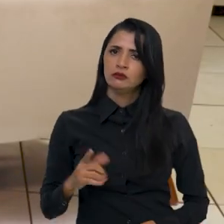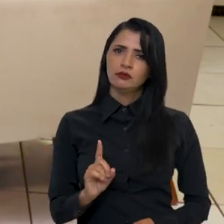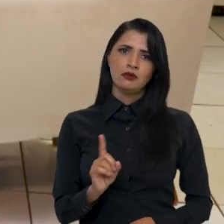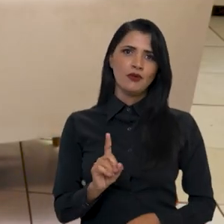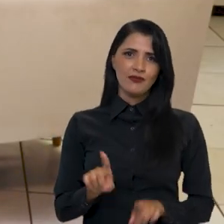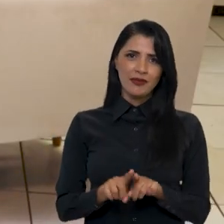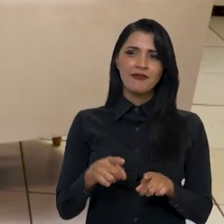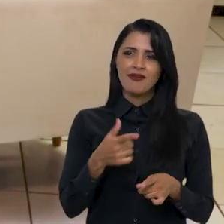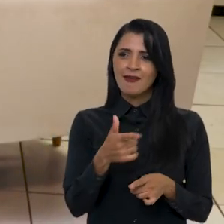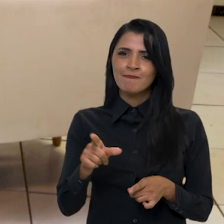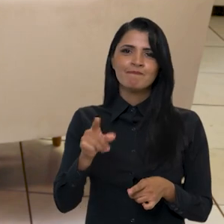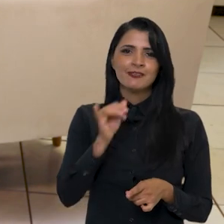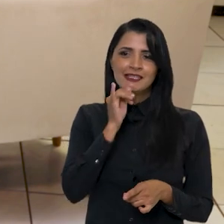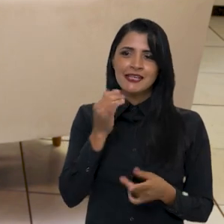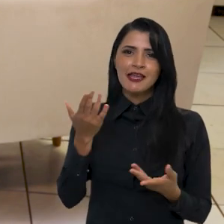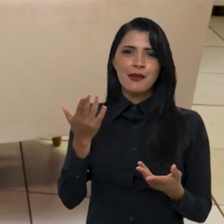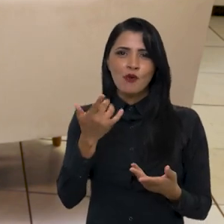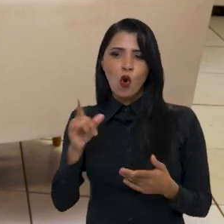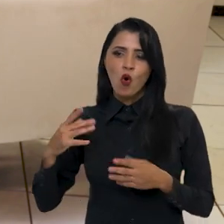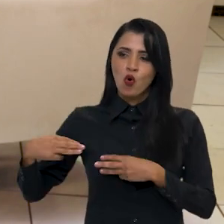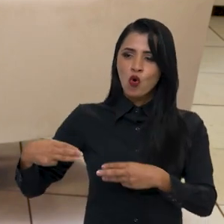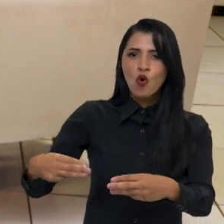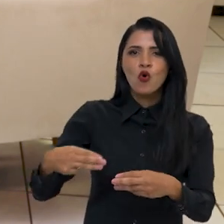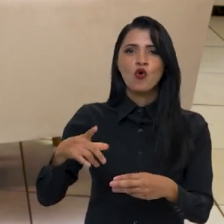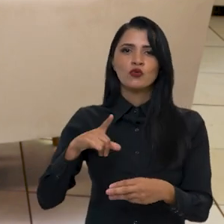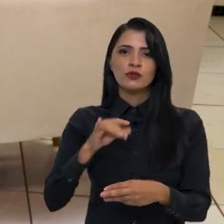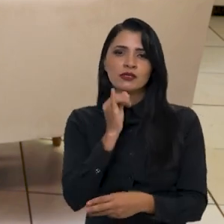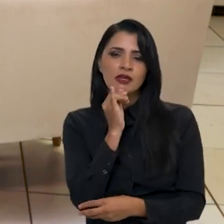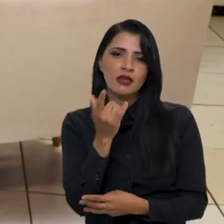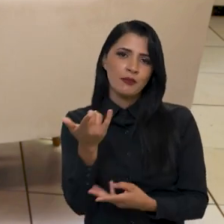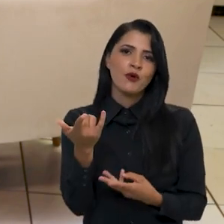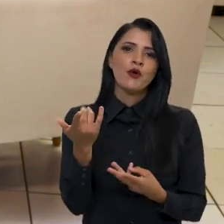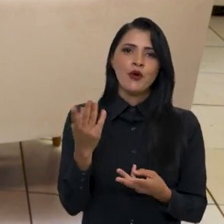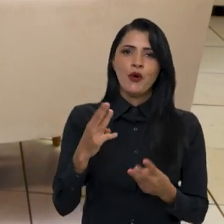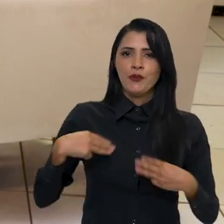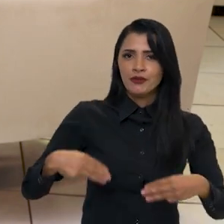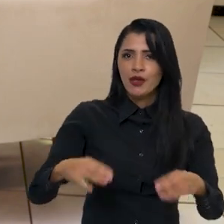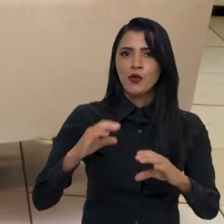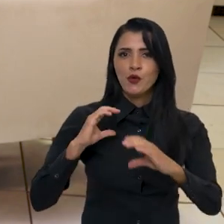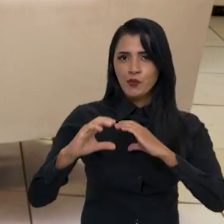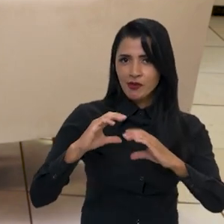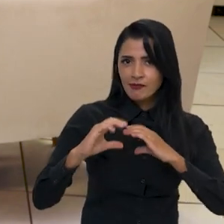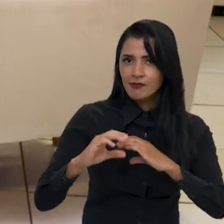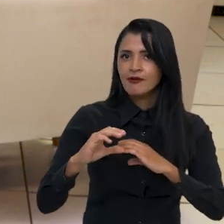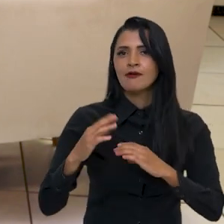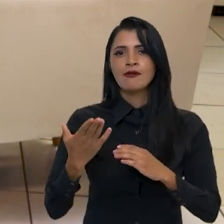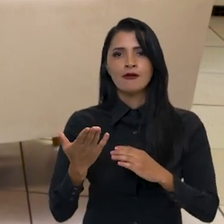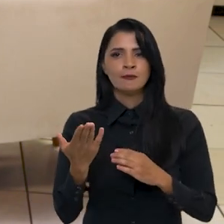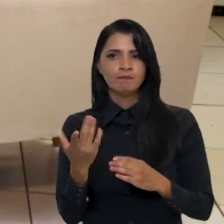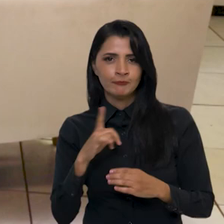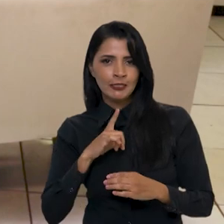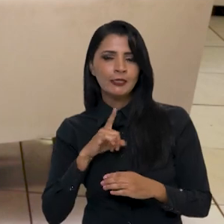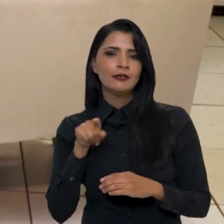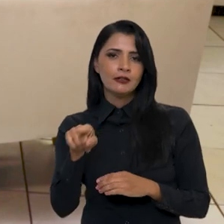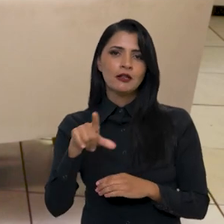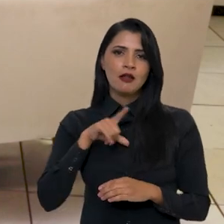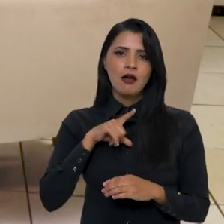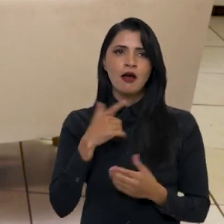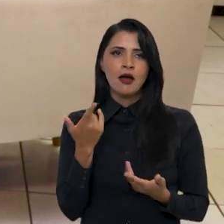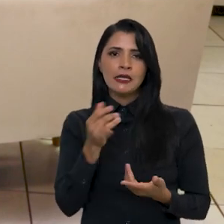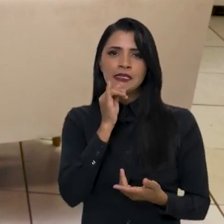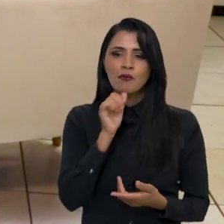Ministério da Saúde, né? Nós temos uma interface com outros ministérios, como por exemplo o Ministério das Comunicações, que